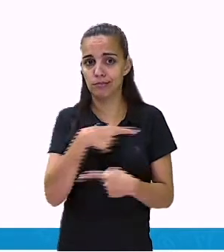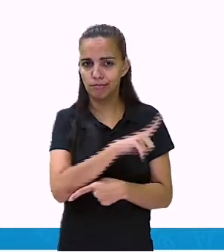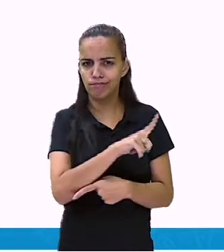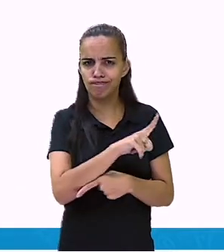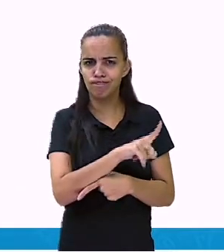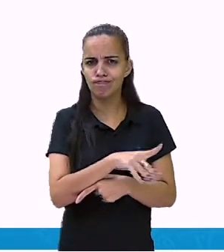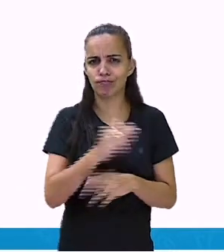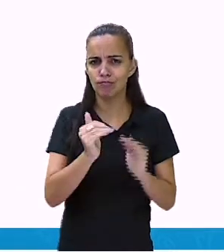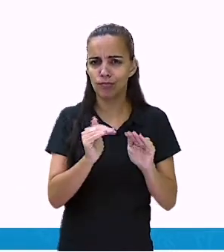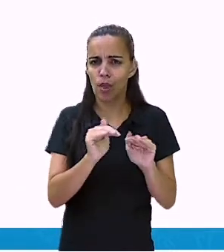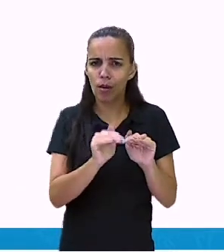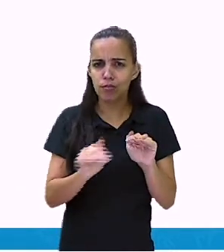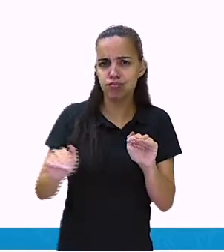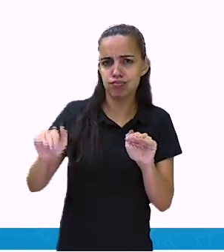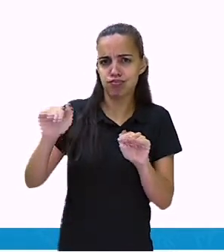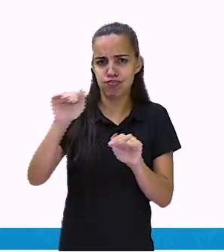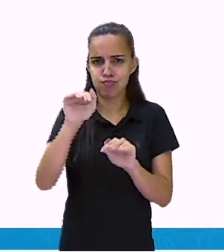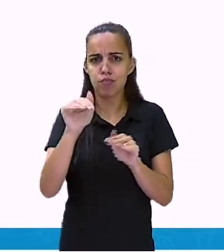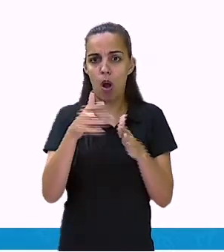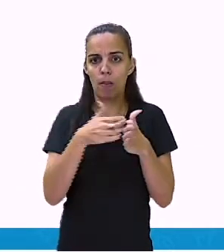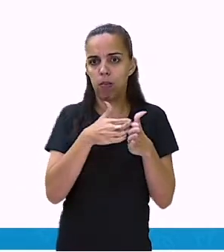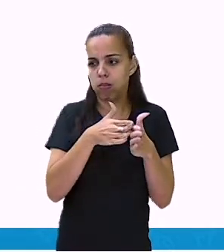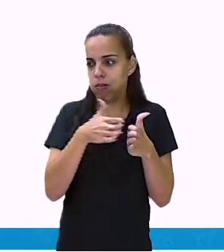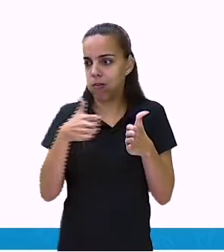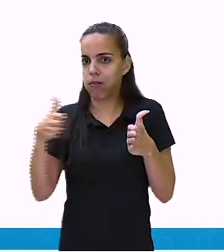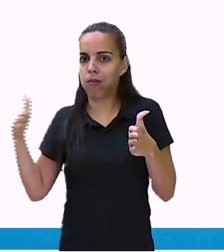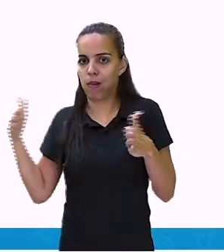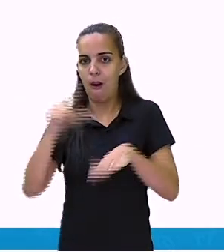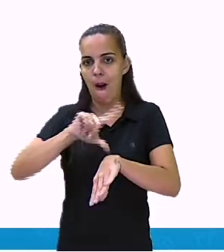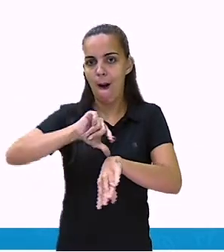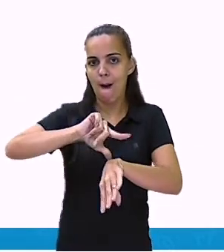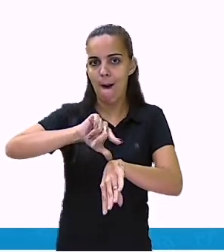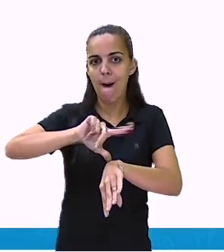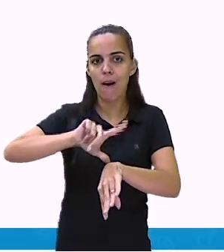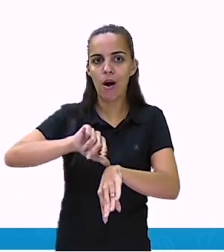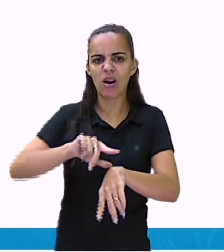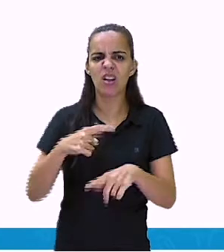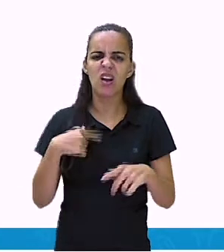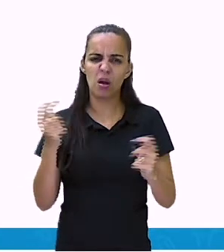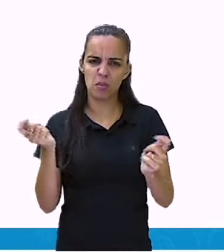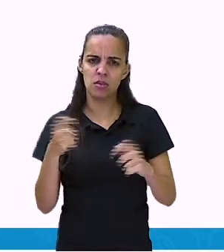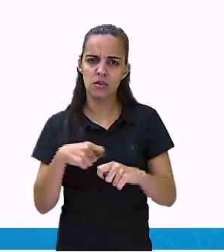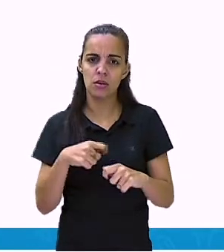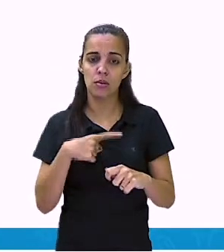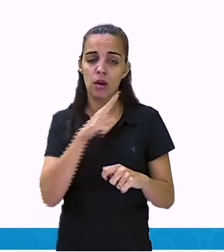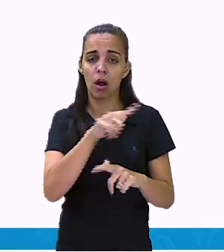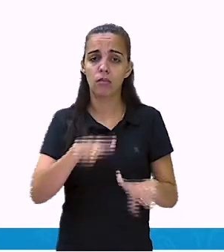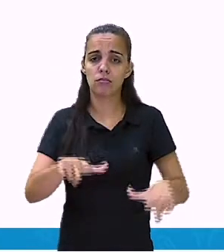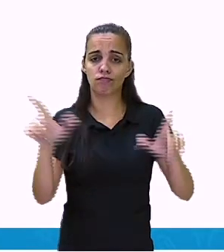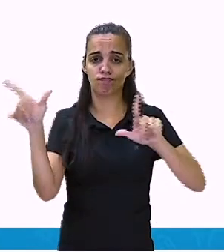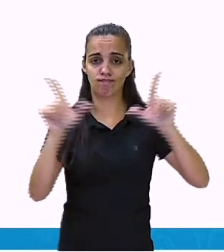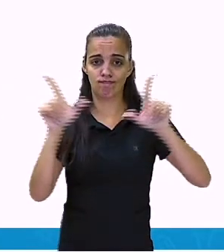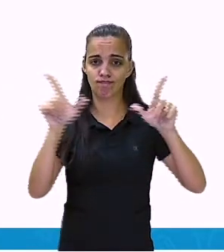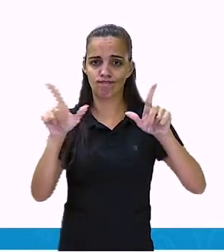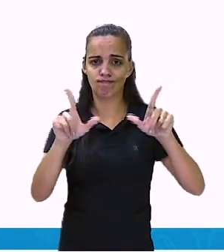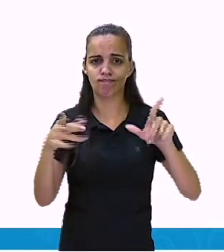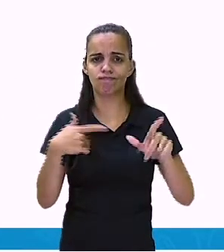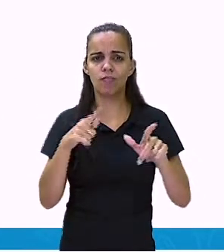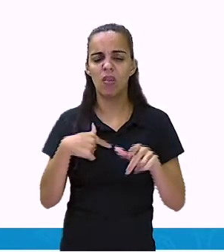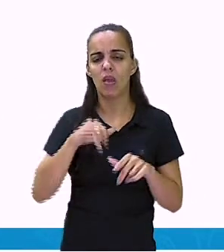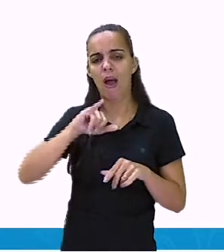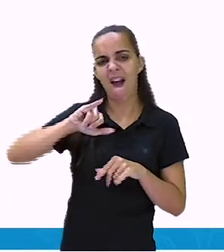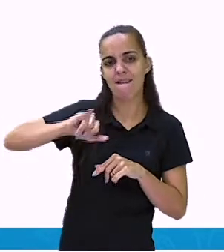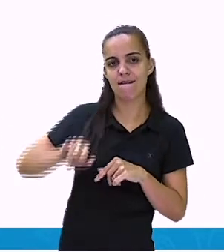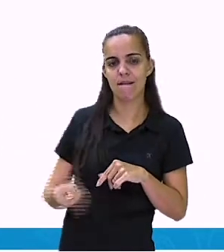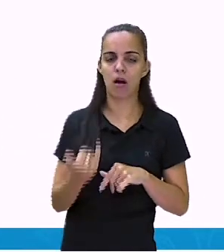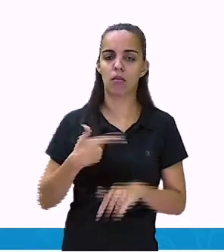este aumento de espaço só tem sido possível porque a emissora tem abusado da